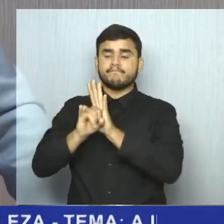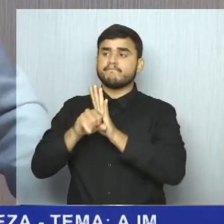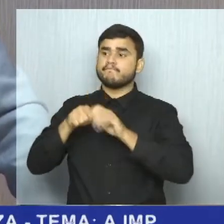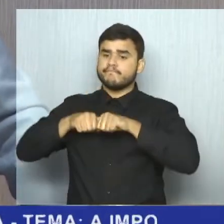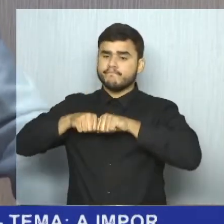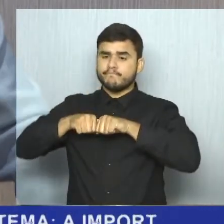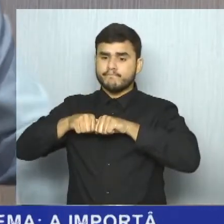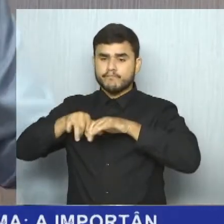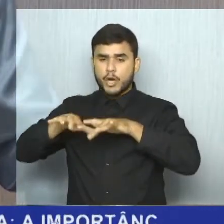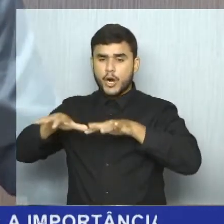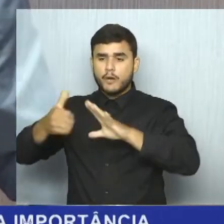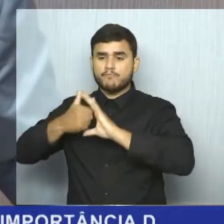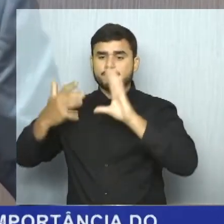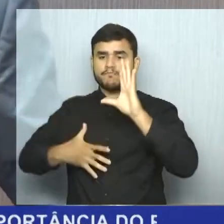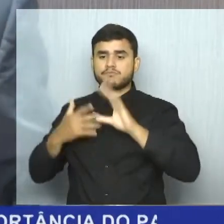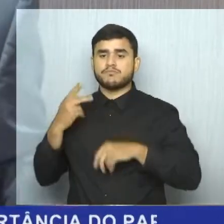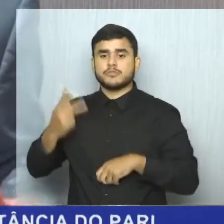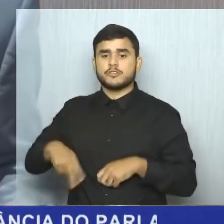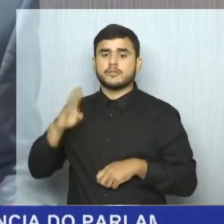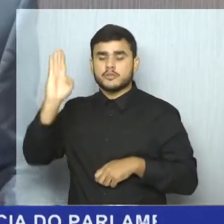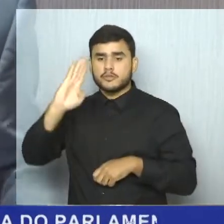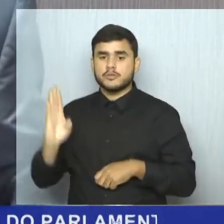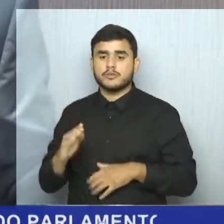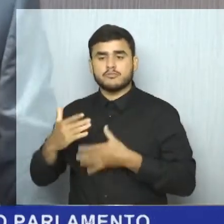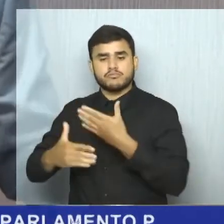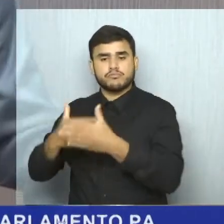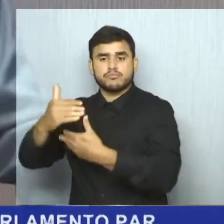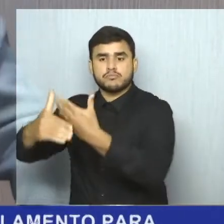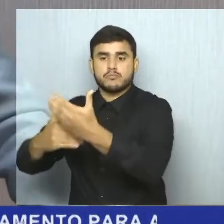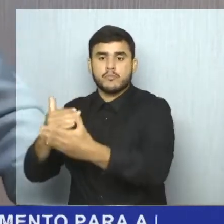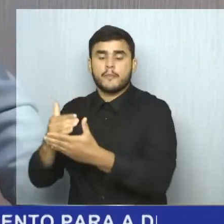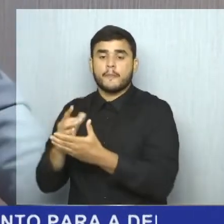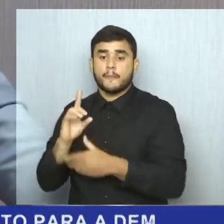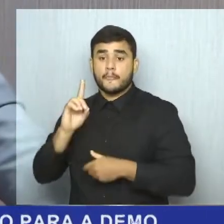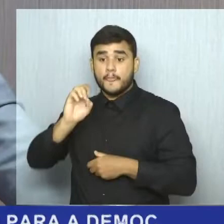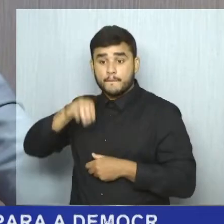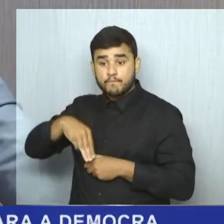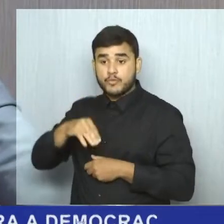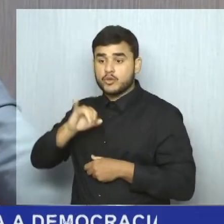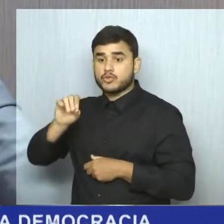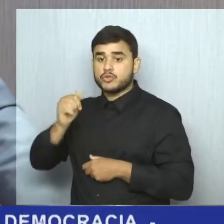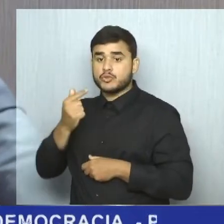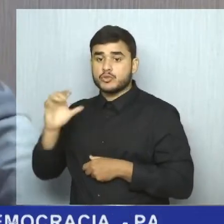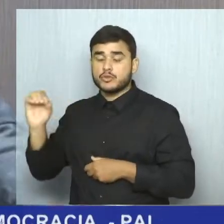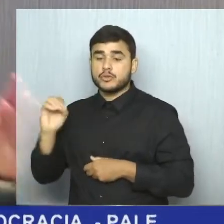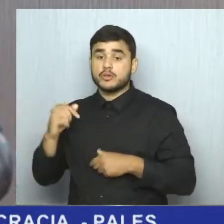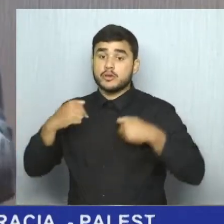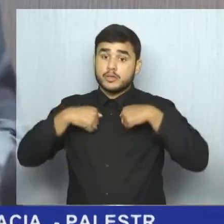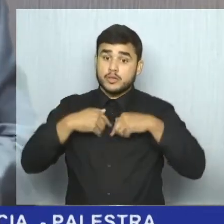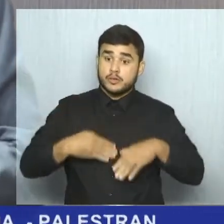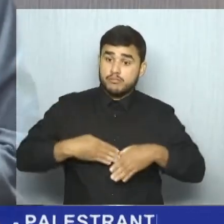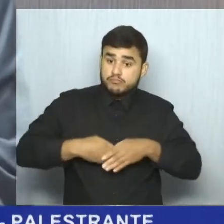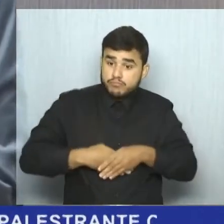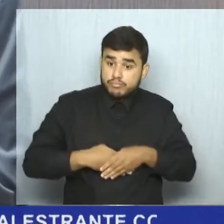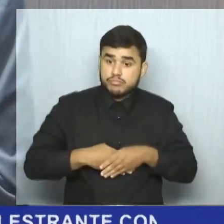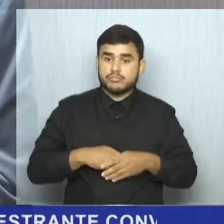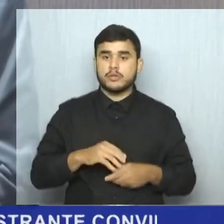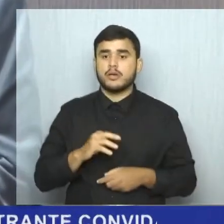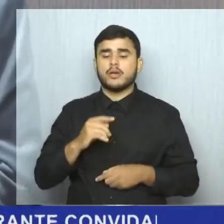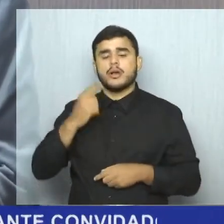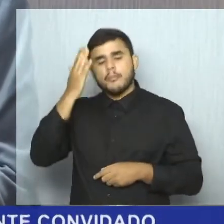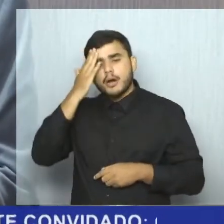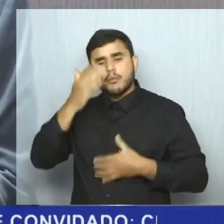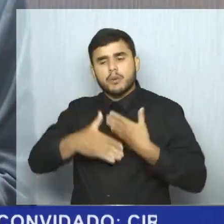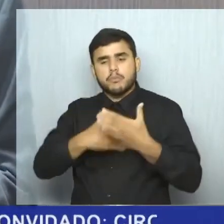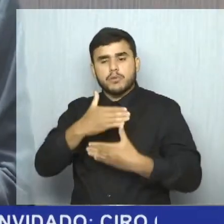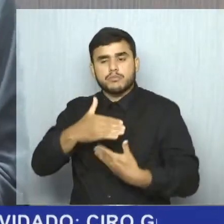nacional, transformando em vice-reinado, e depois vai indo como Reino Unido, ao de Portugal e Algarves, e, basicamente,